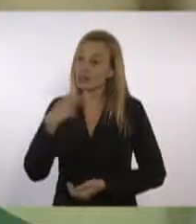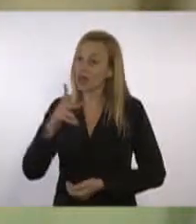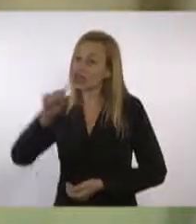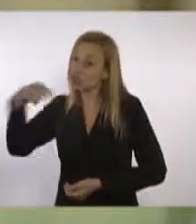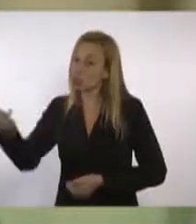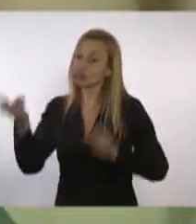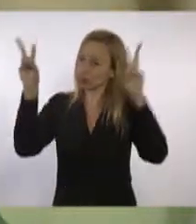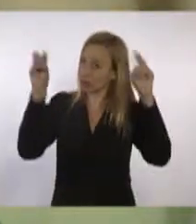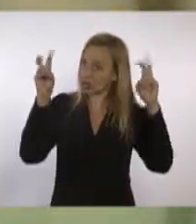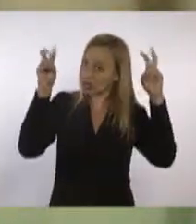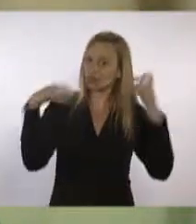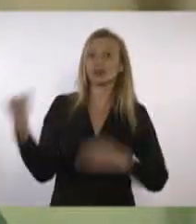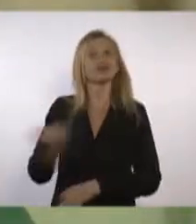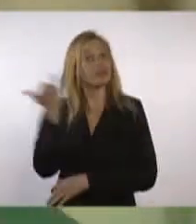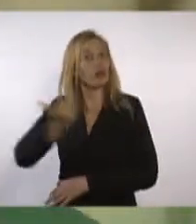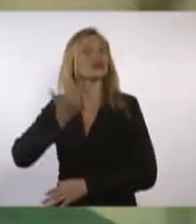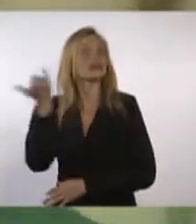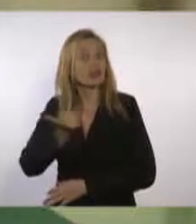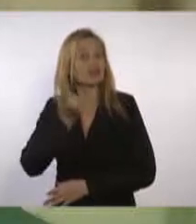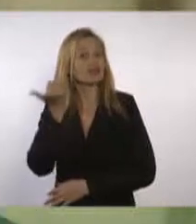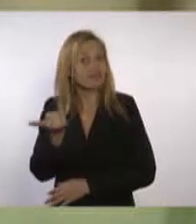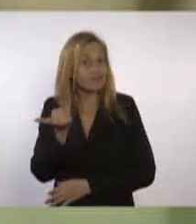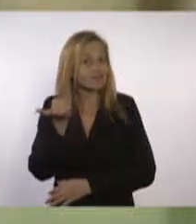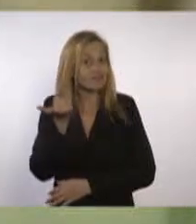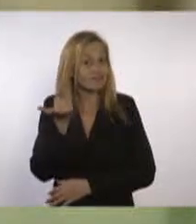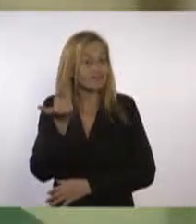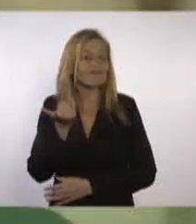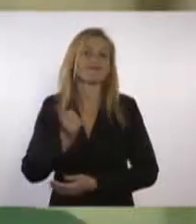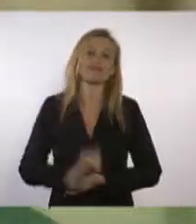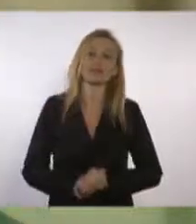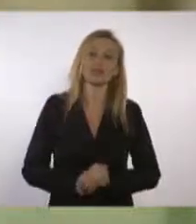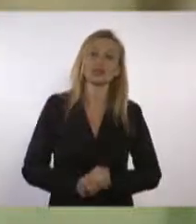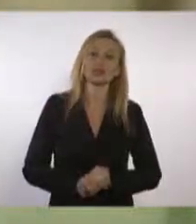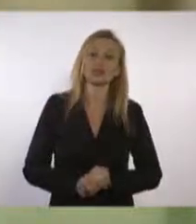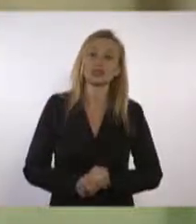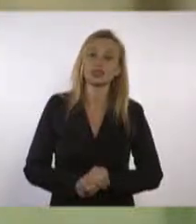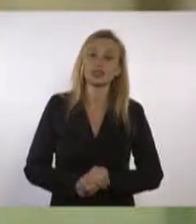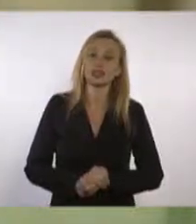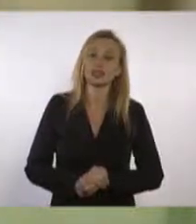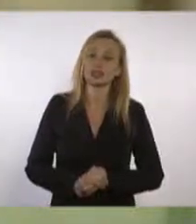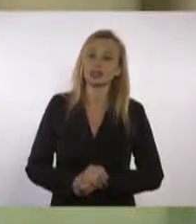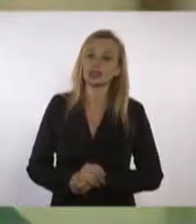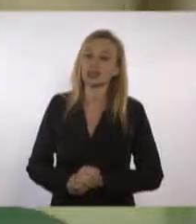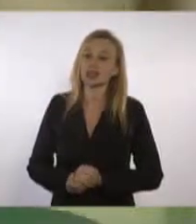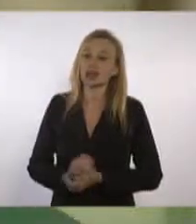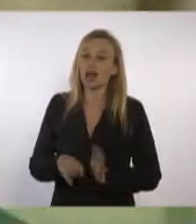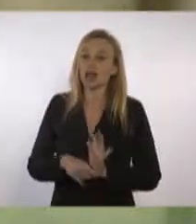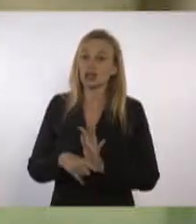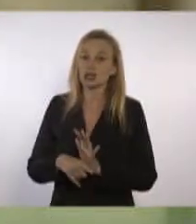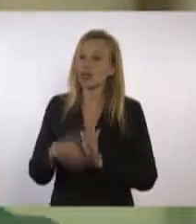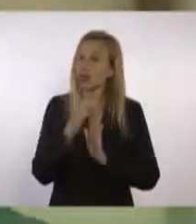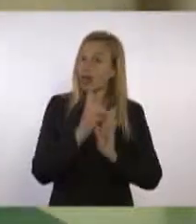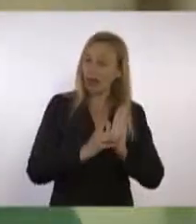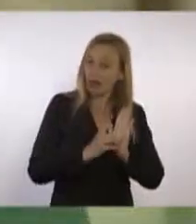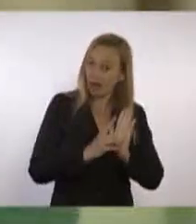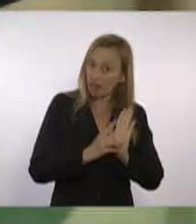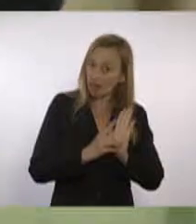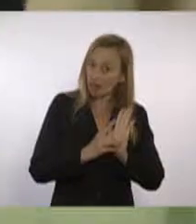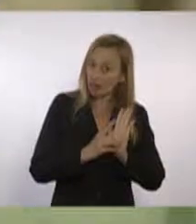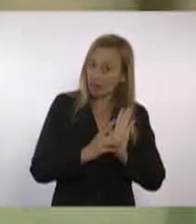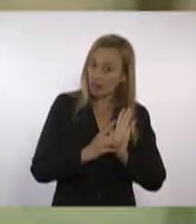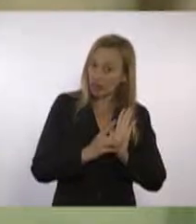são necessárias, de concessões de benefícios por decreto, vilipendiando o